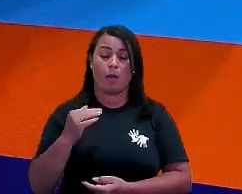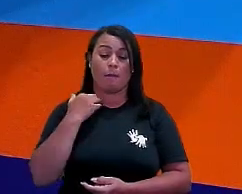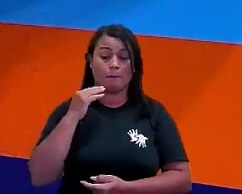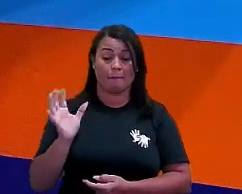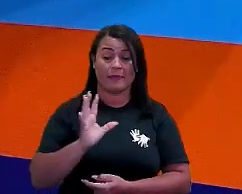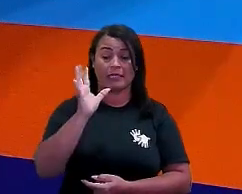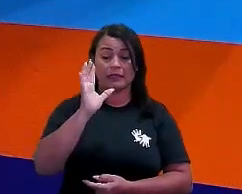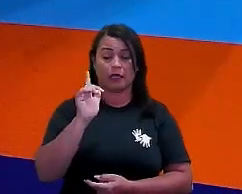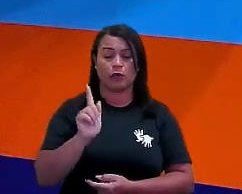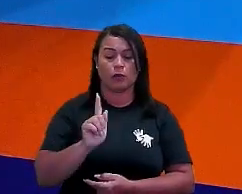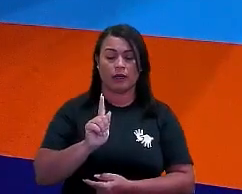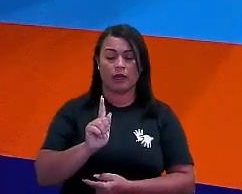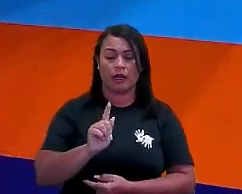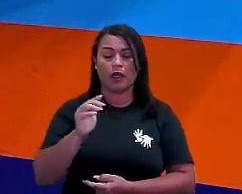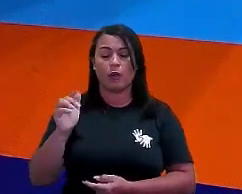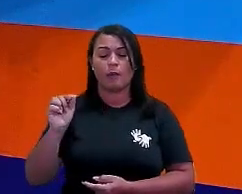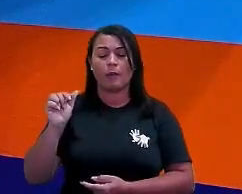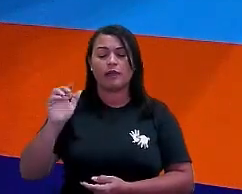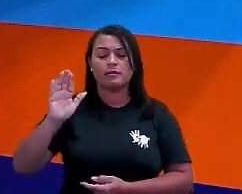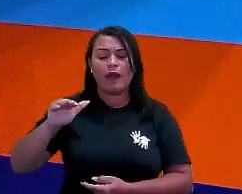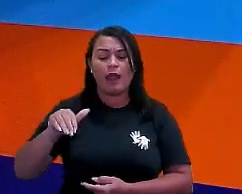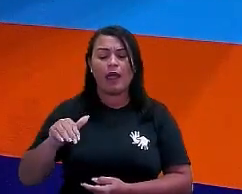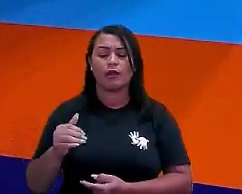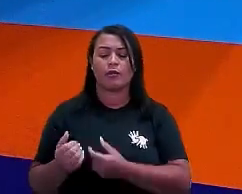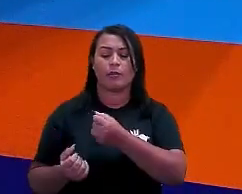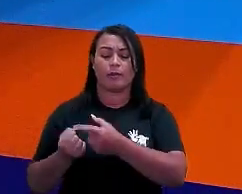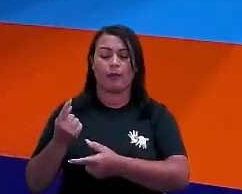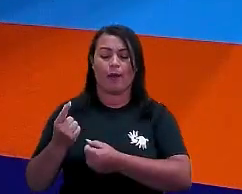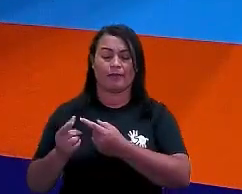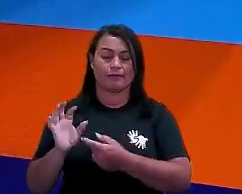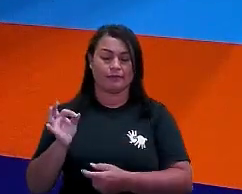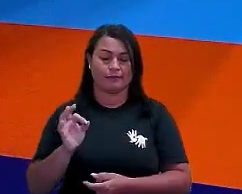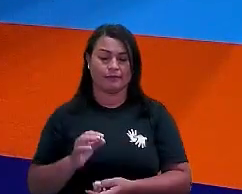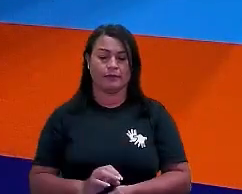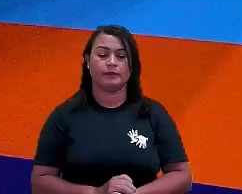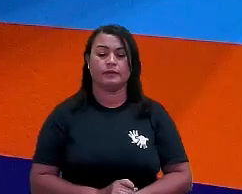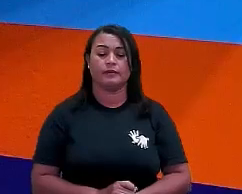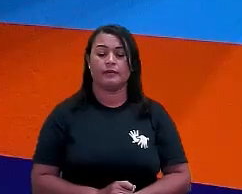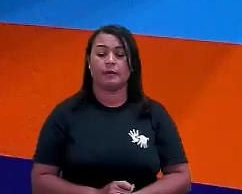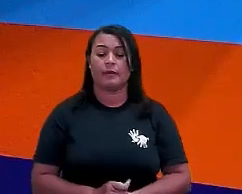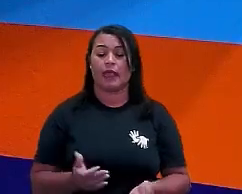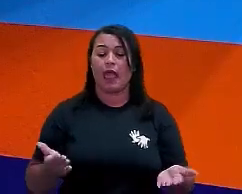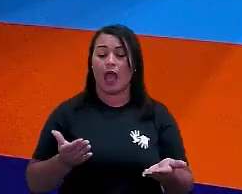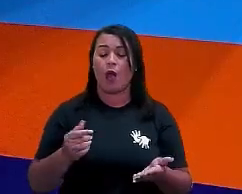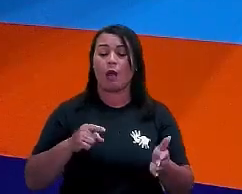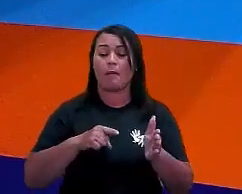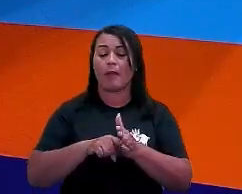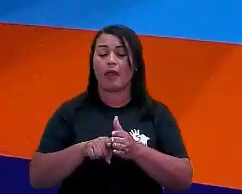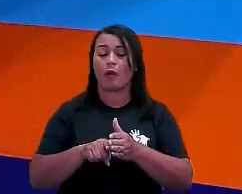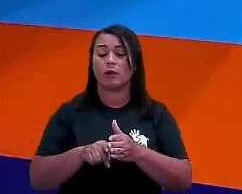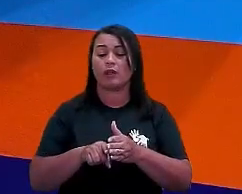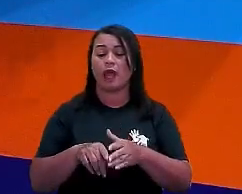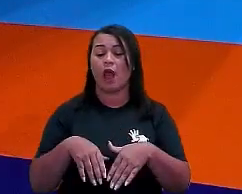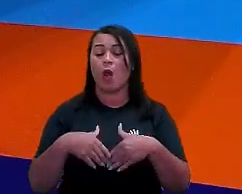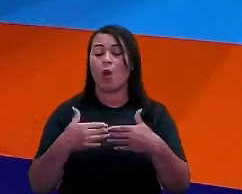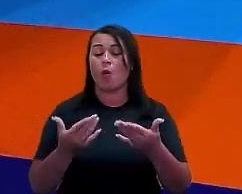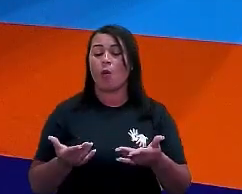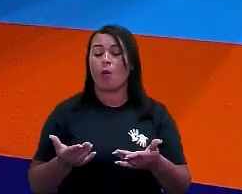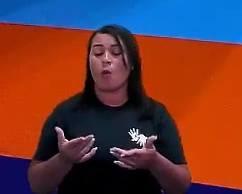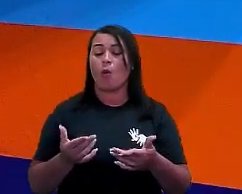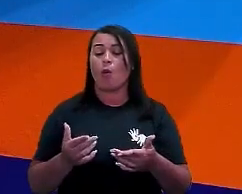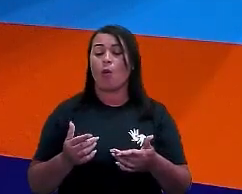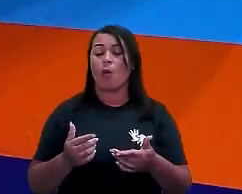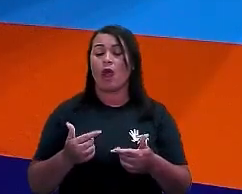o mais caro, o refrigerante, e o mais barato, a pipoca, tá certo? Agora é a pergunta: quais os produtos